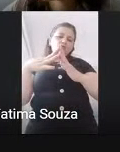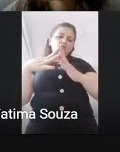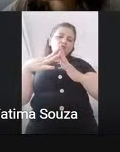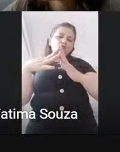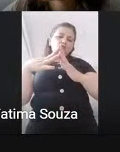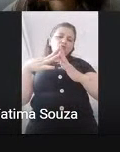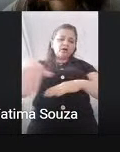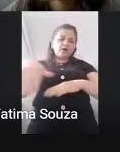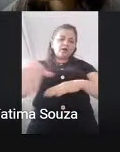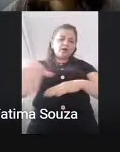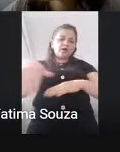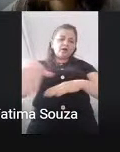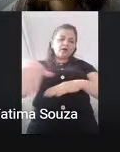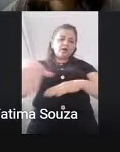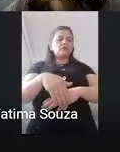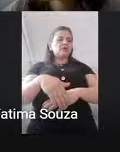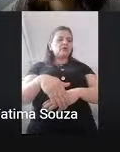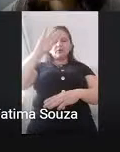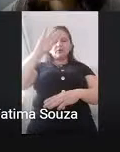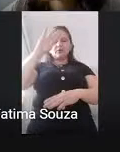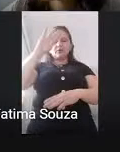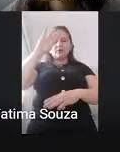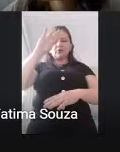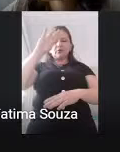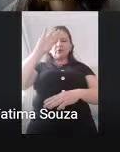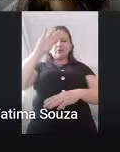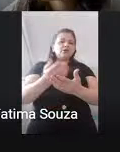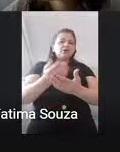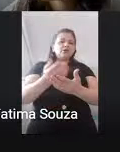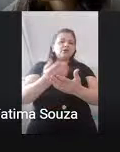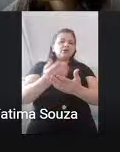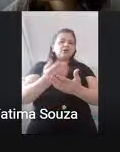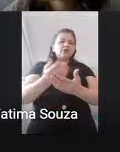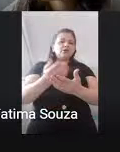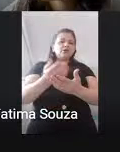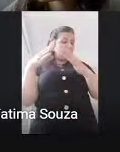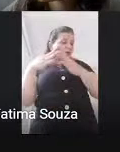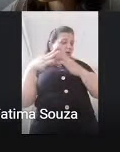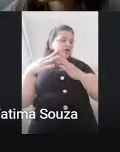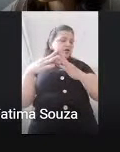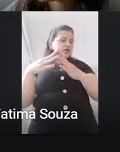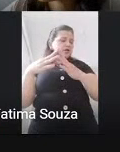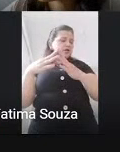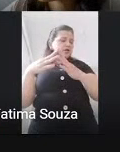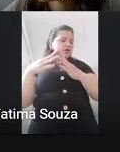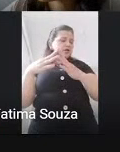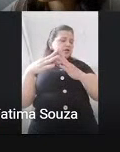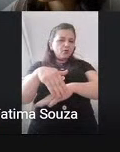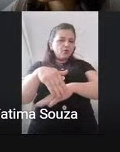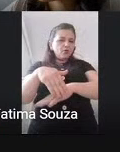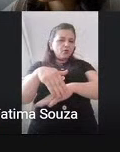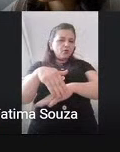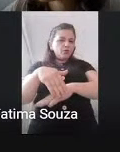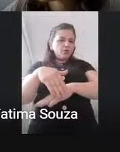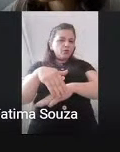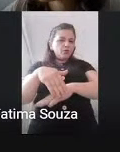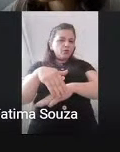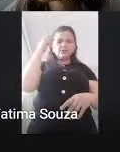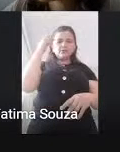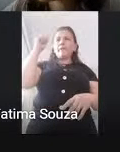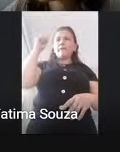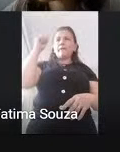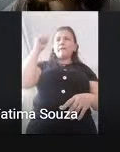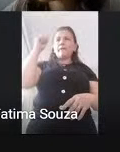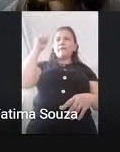Você que trabalha com essas pessoas, elas não querem viver na rua. As pessoas fazem uma leitura que aquelas pessoas querem viver ali porque acham bom, porque é bom estar ali,